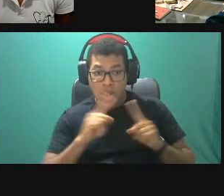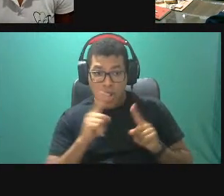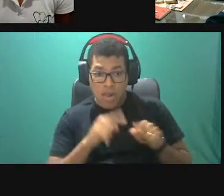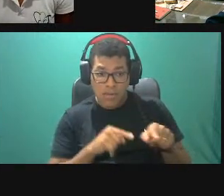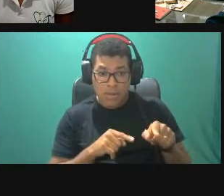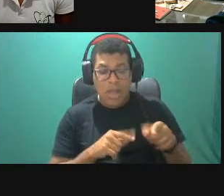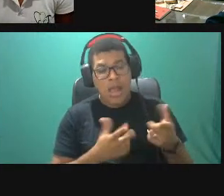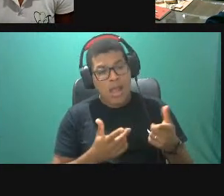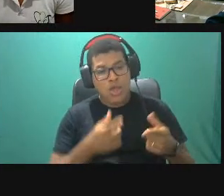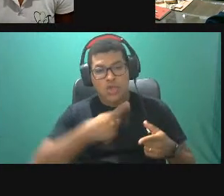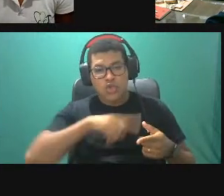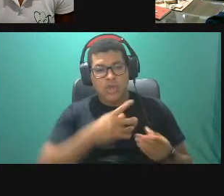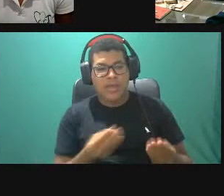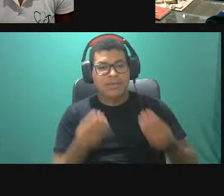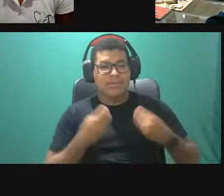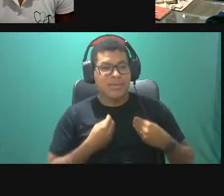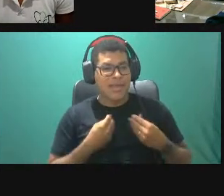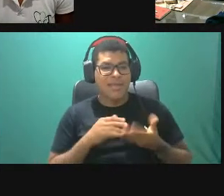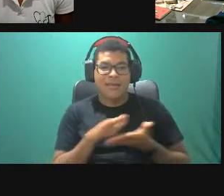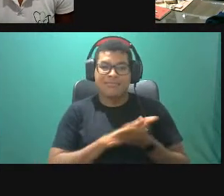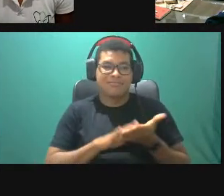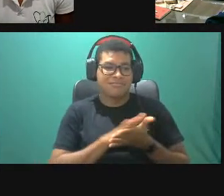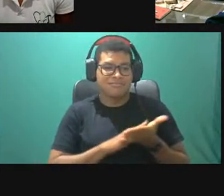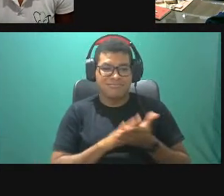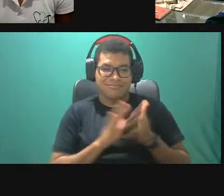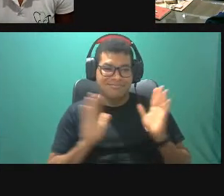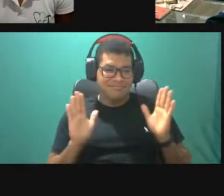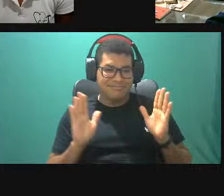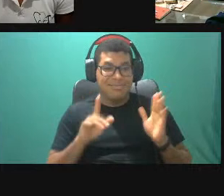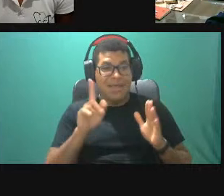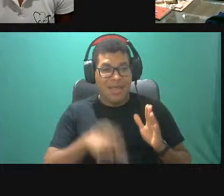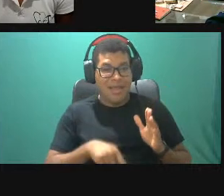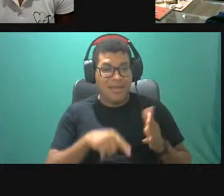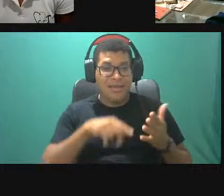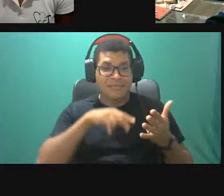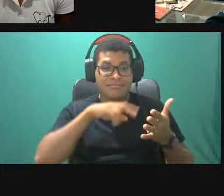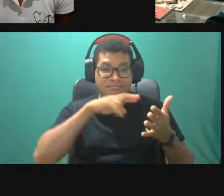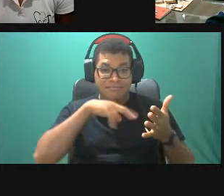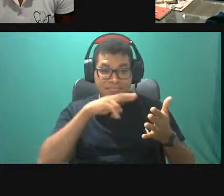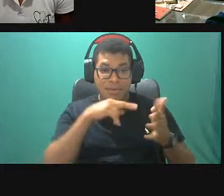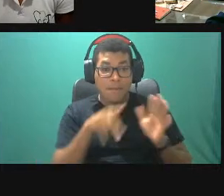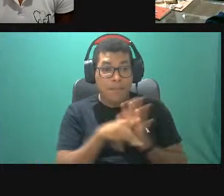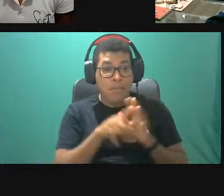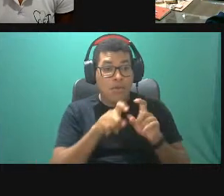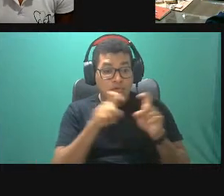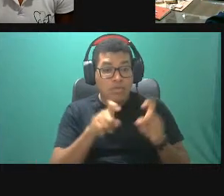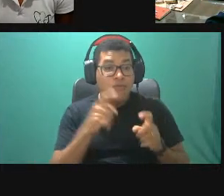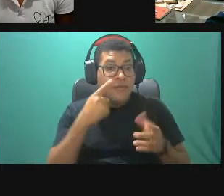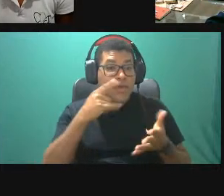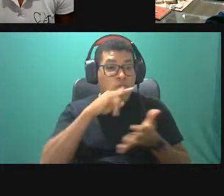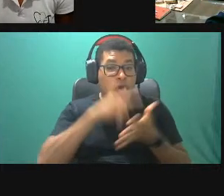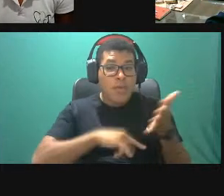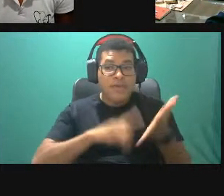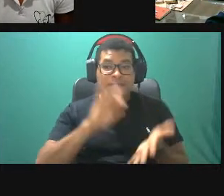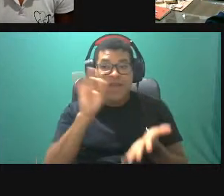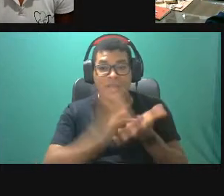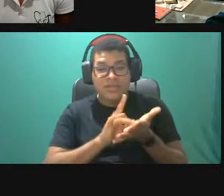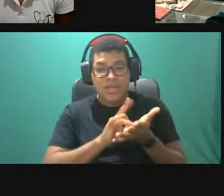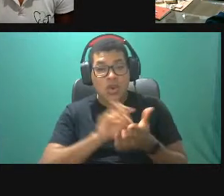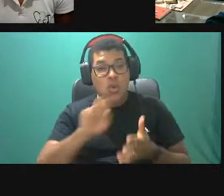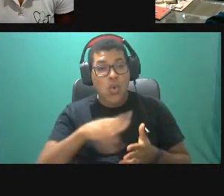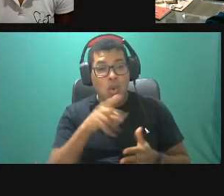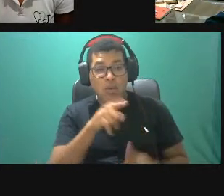mãos nossas, perito odontológico, ele virá para peritos de informática, para verificar se aquele documento é verdadeiro, se aquela informação